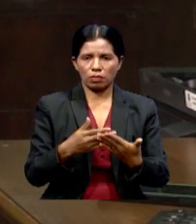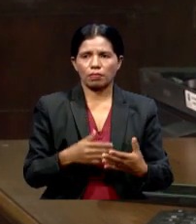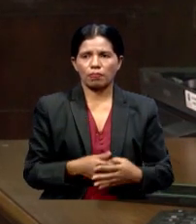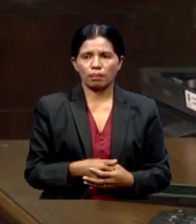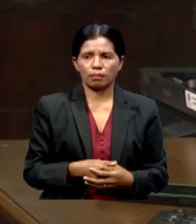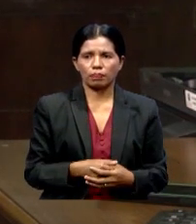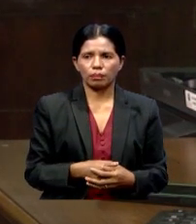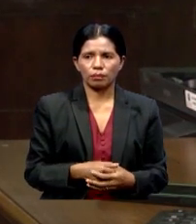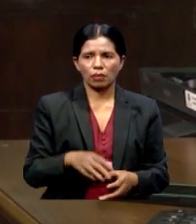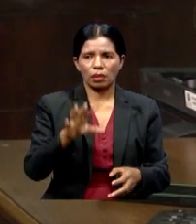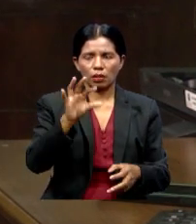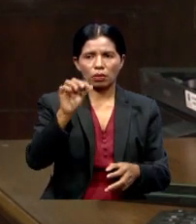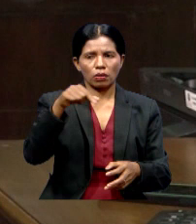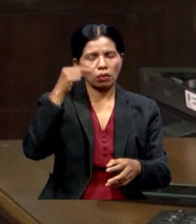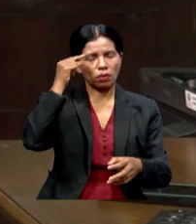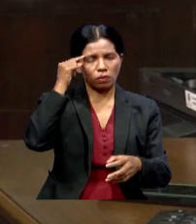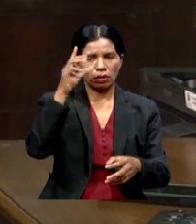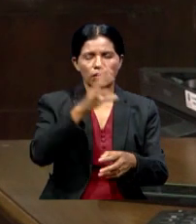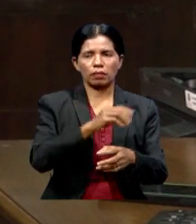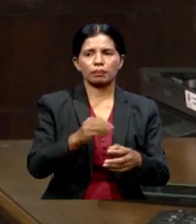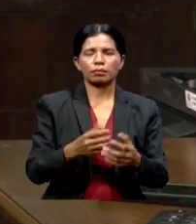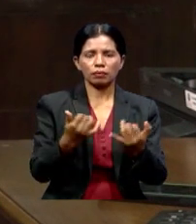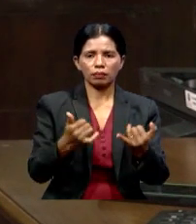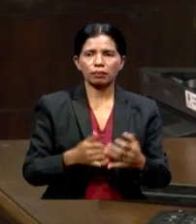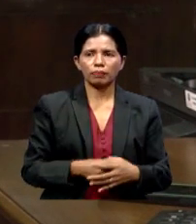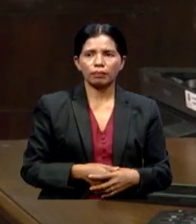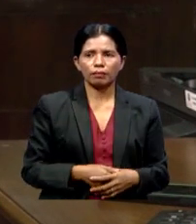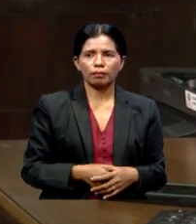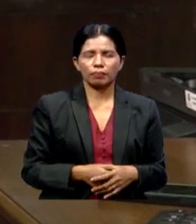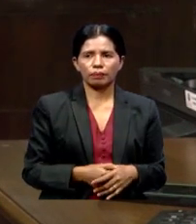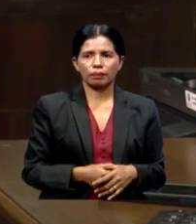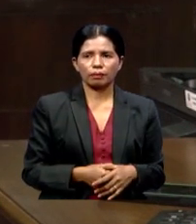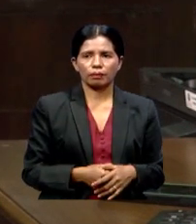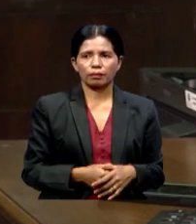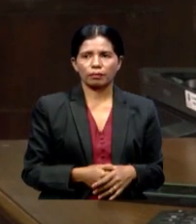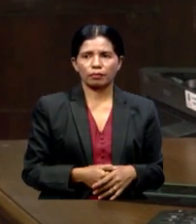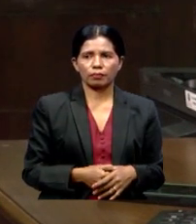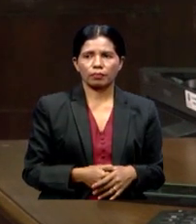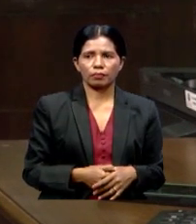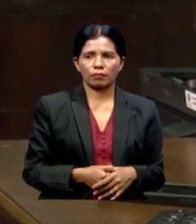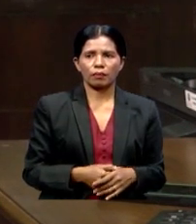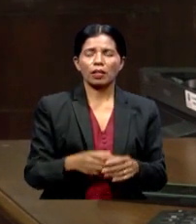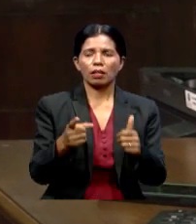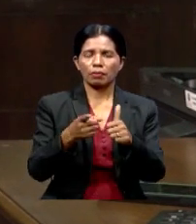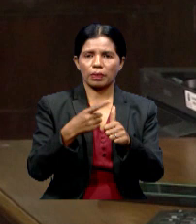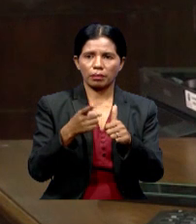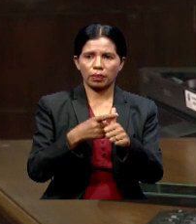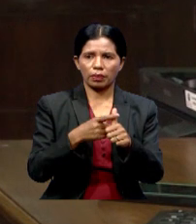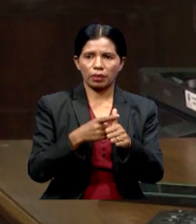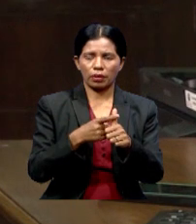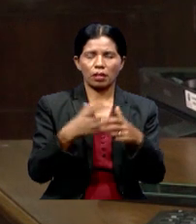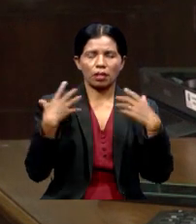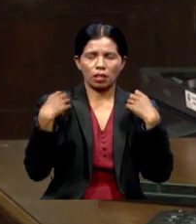o nono governo constitucional linian, makne. E primeiro, a